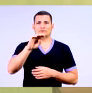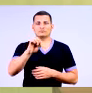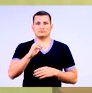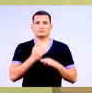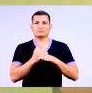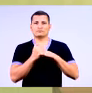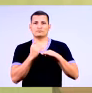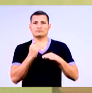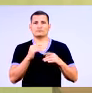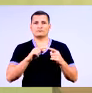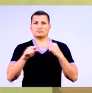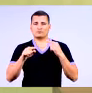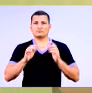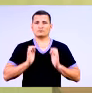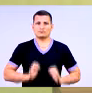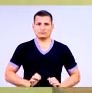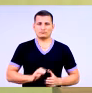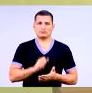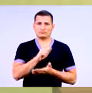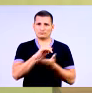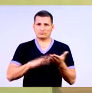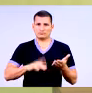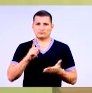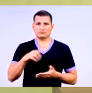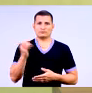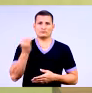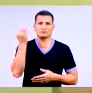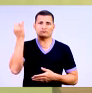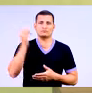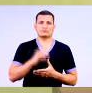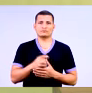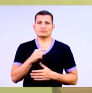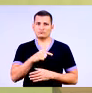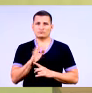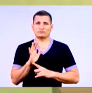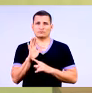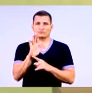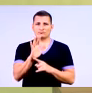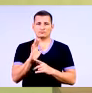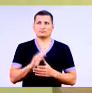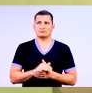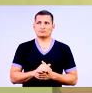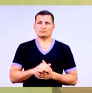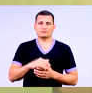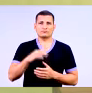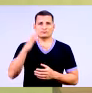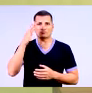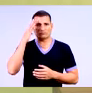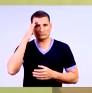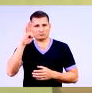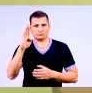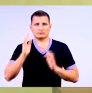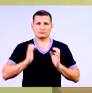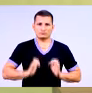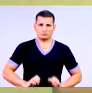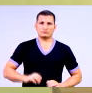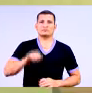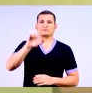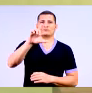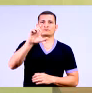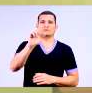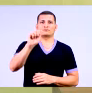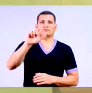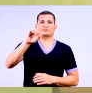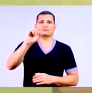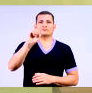relações profissionais. O texto ele é importantíssimo, ele mostra para nós os princípios éticos como lealdade,